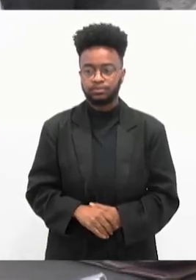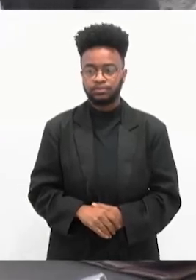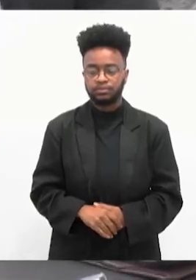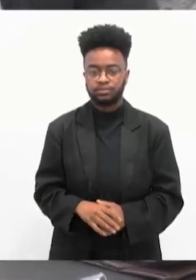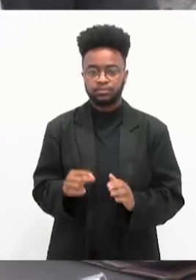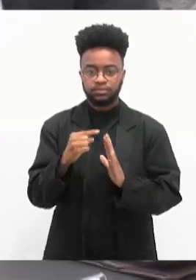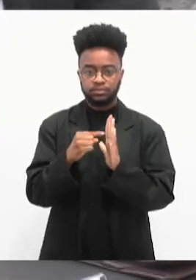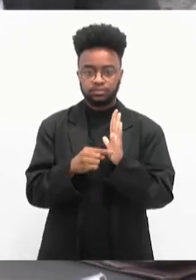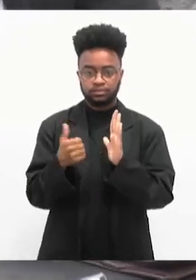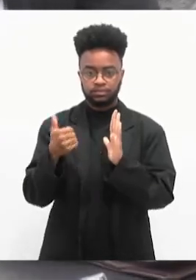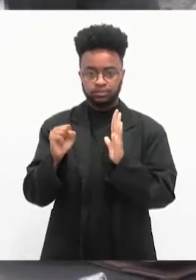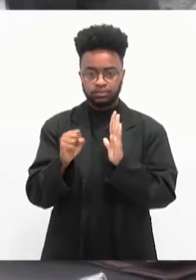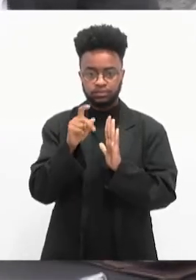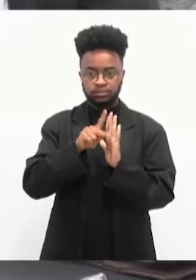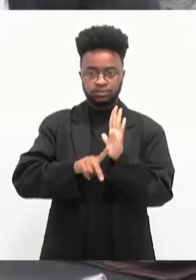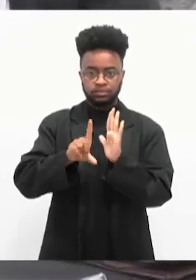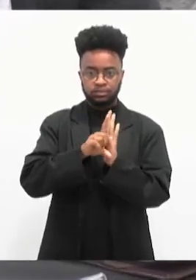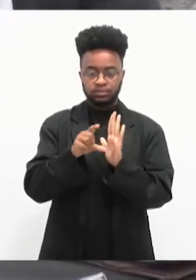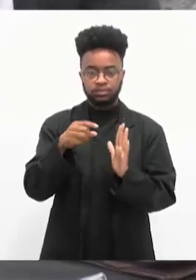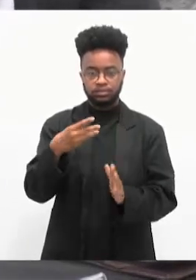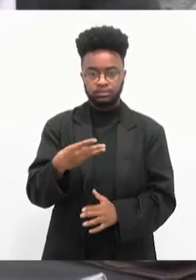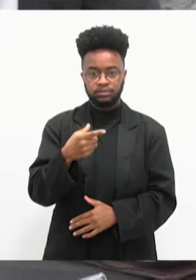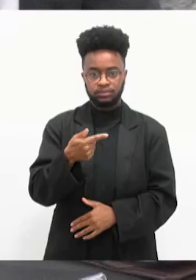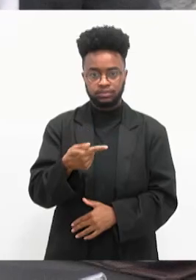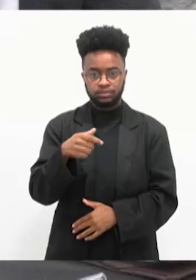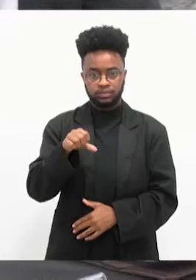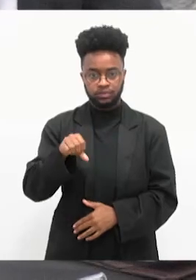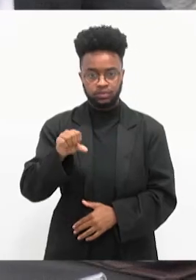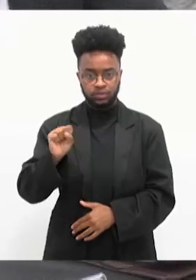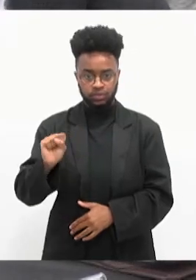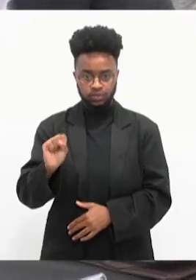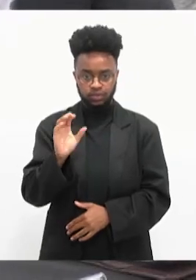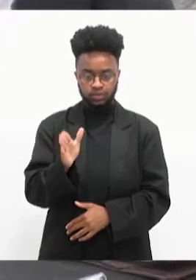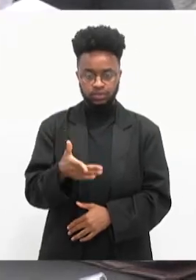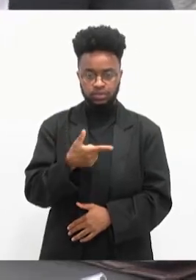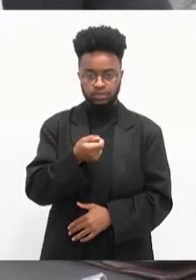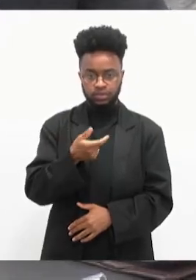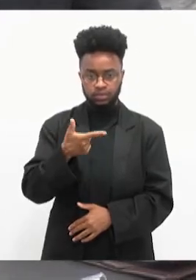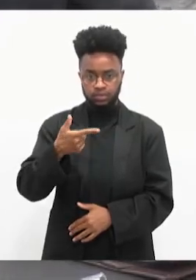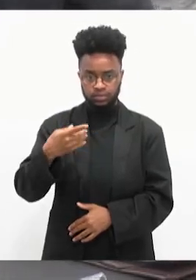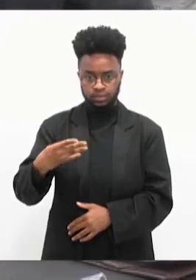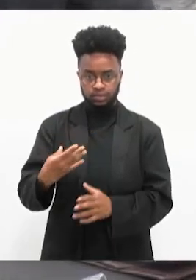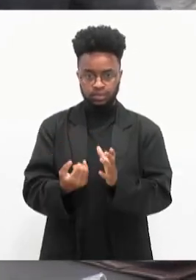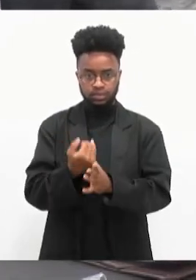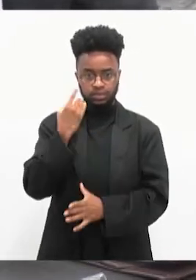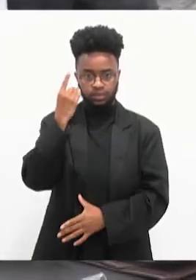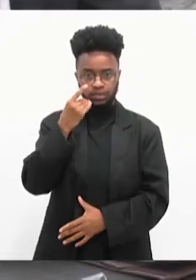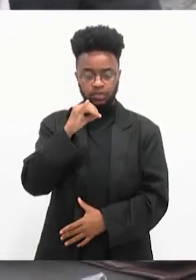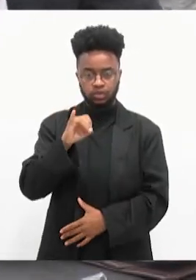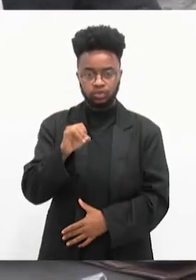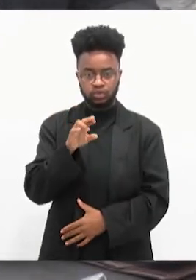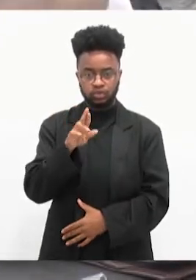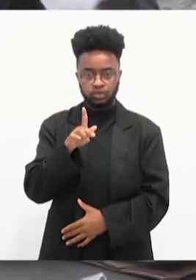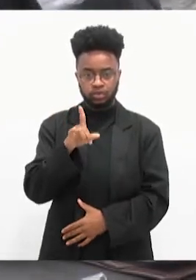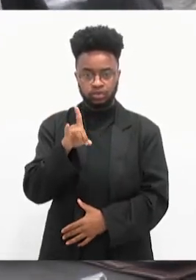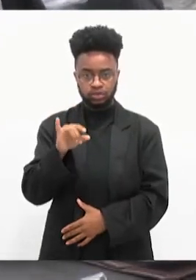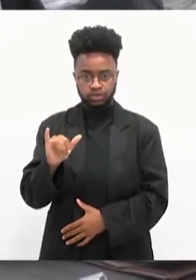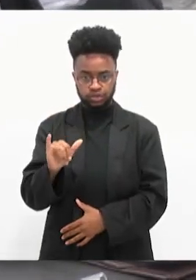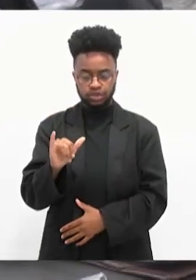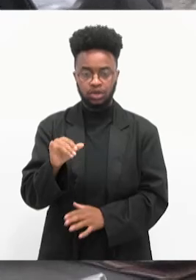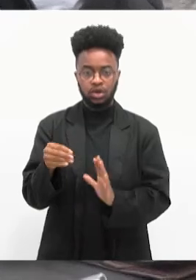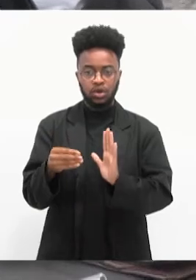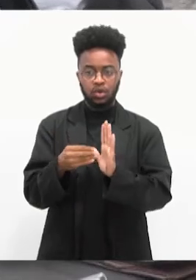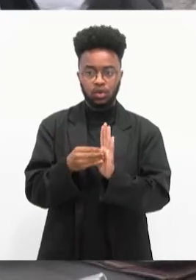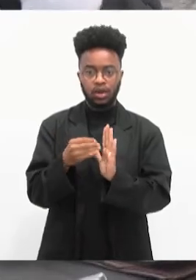Item 18 da pauta, projeto de lei número 3.798, de 24, de autoria do deputado Renan Jordi, que reconhece a